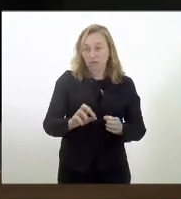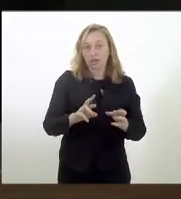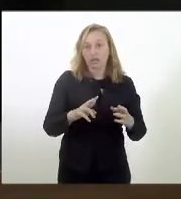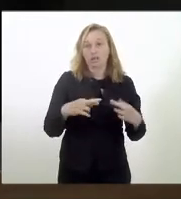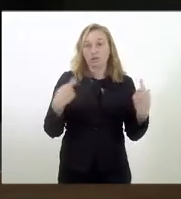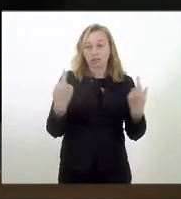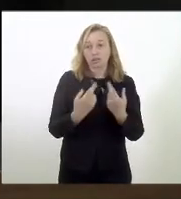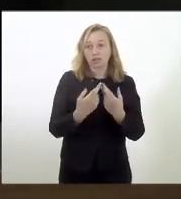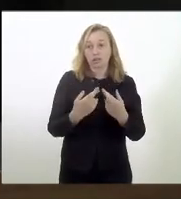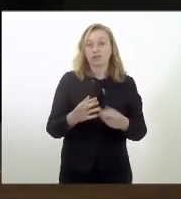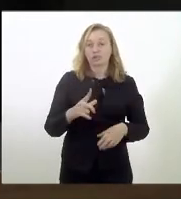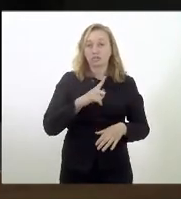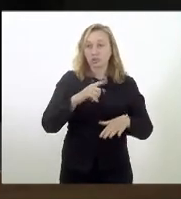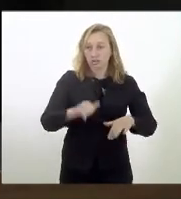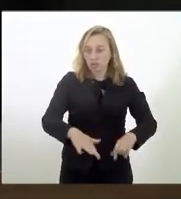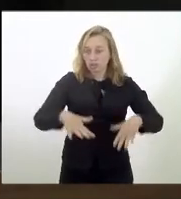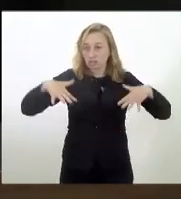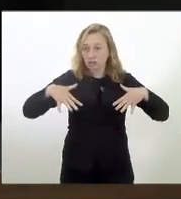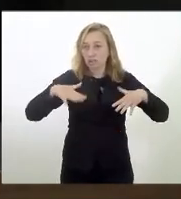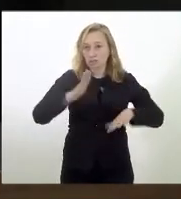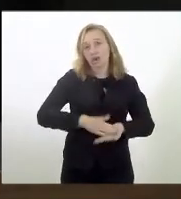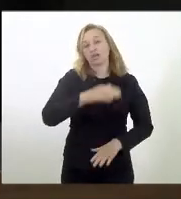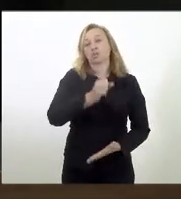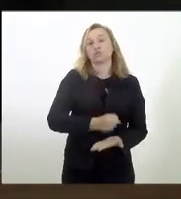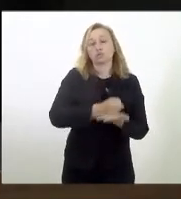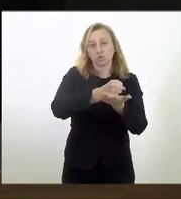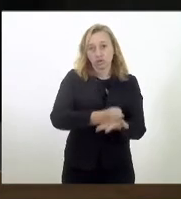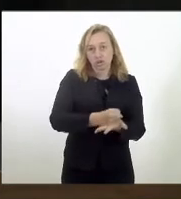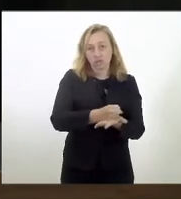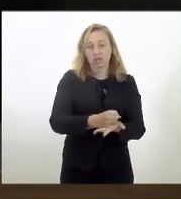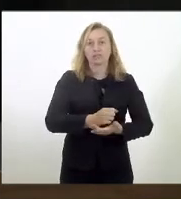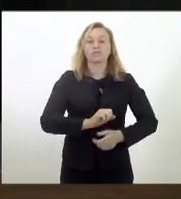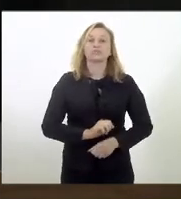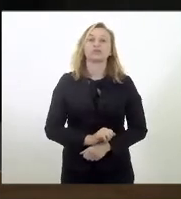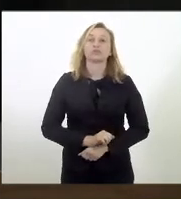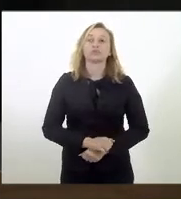um plenário mais sustentável e mais eficiente.